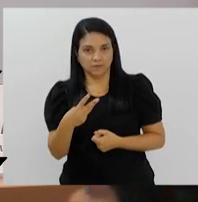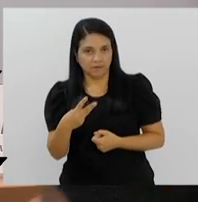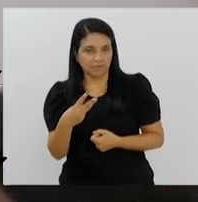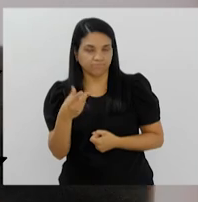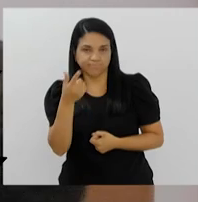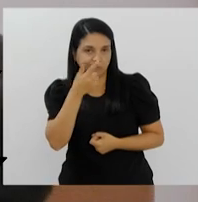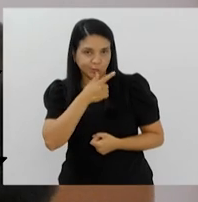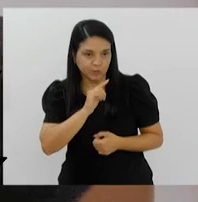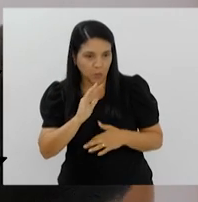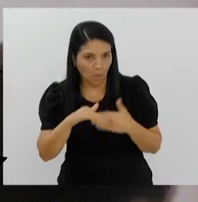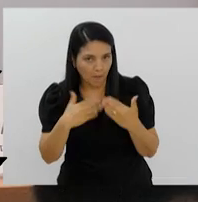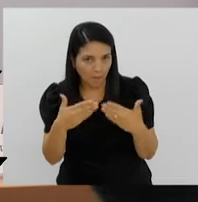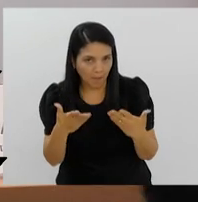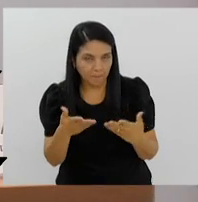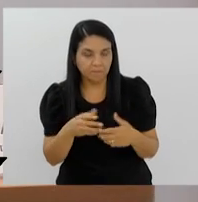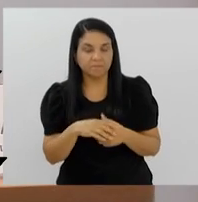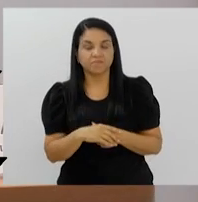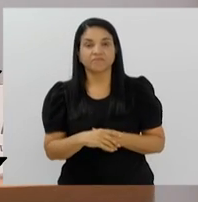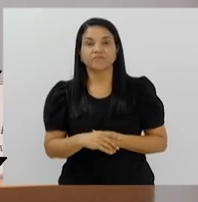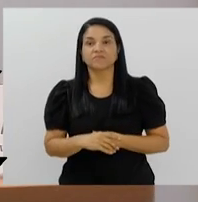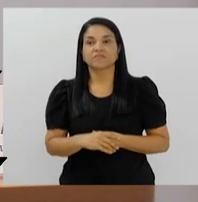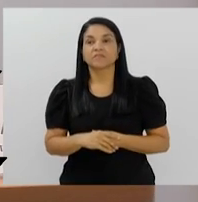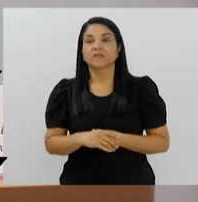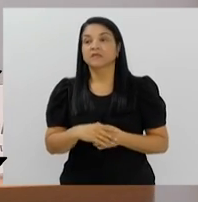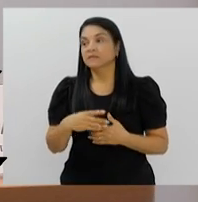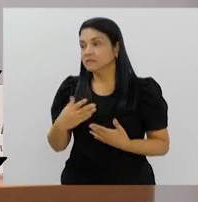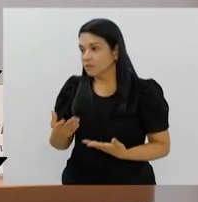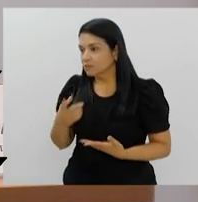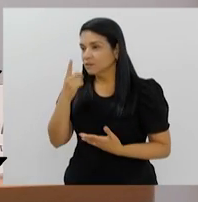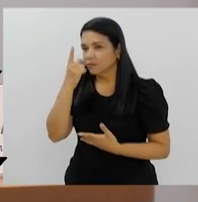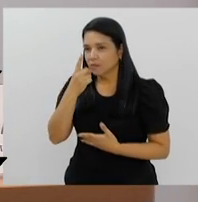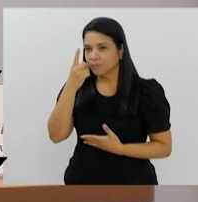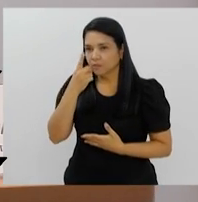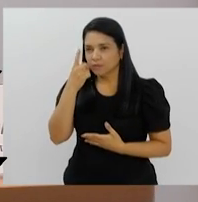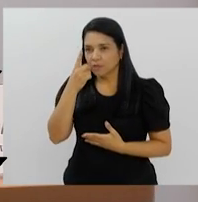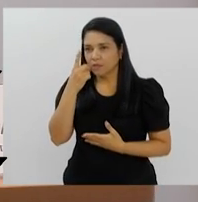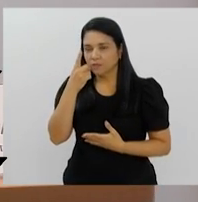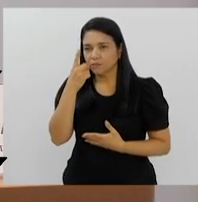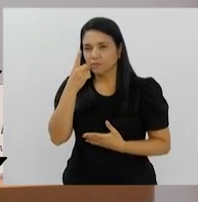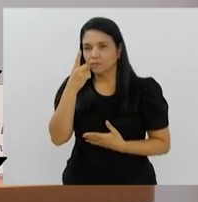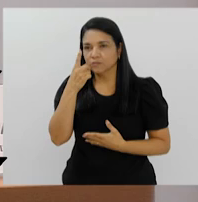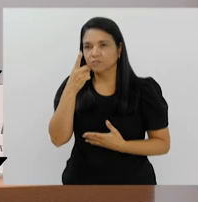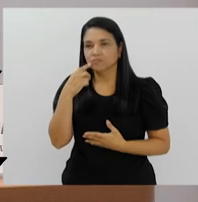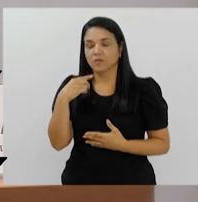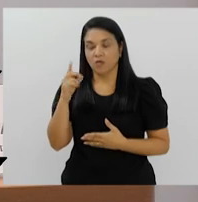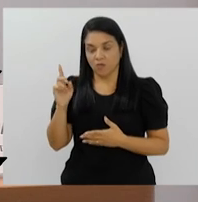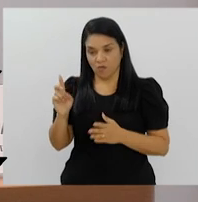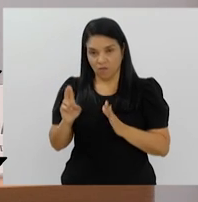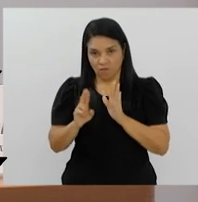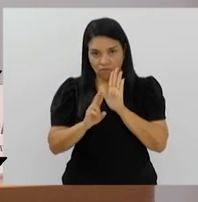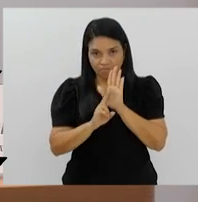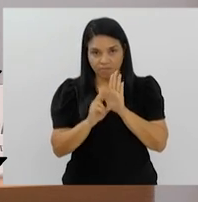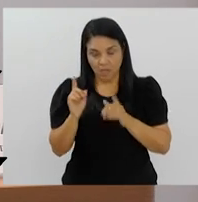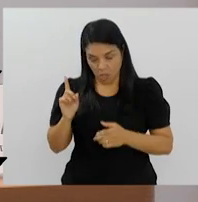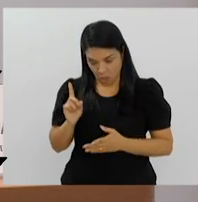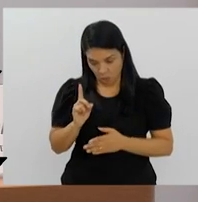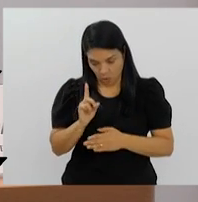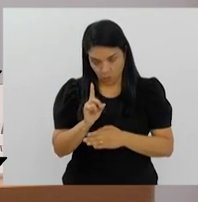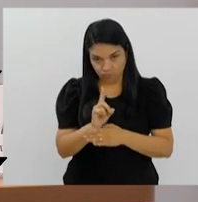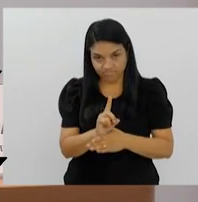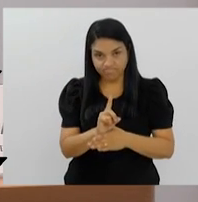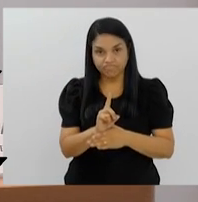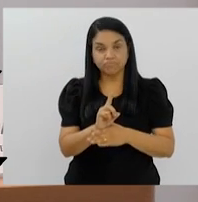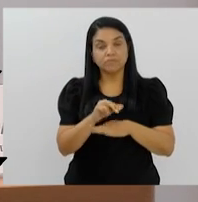2023 E aí Deputado todos que estão na mesa eu eu venho aqui em nome da ferge tá